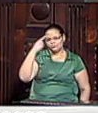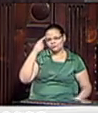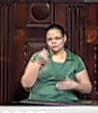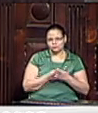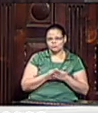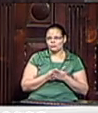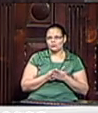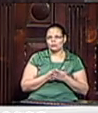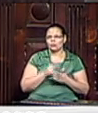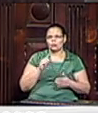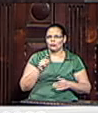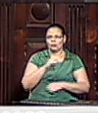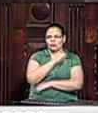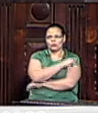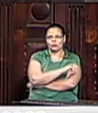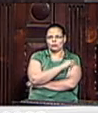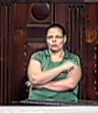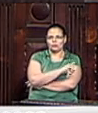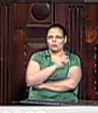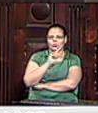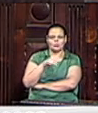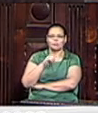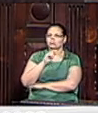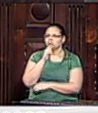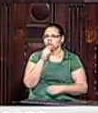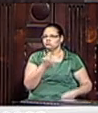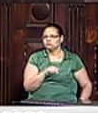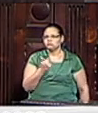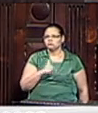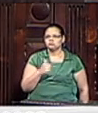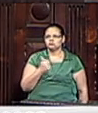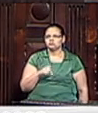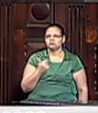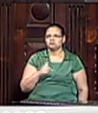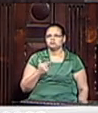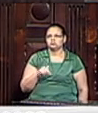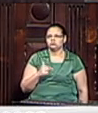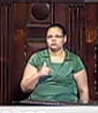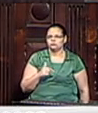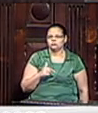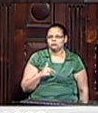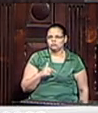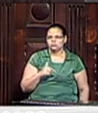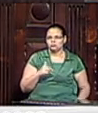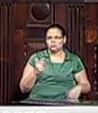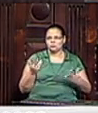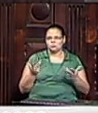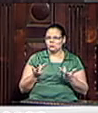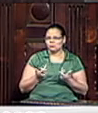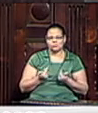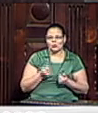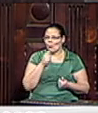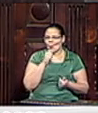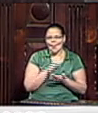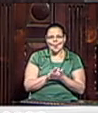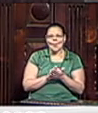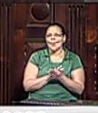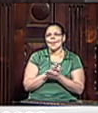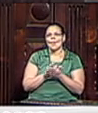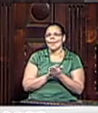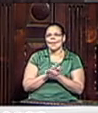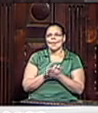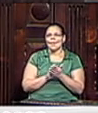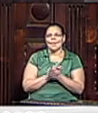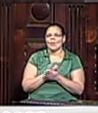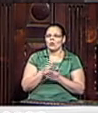de Janeiro. Ele não tem condições, mas nenhuma,